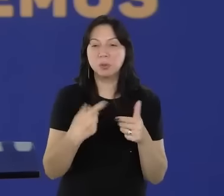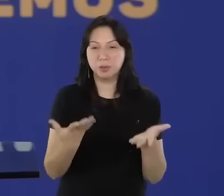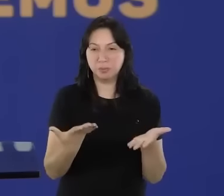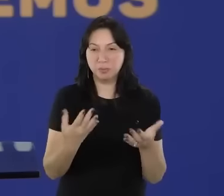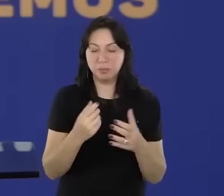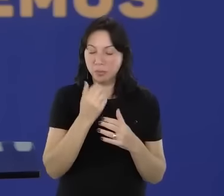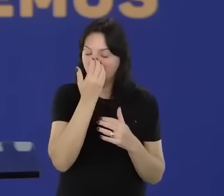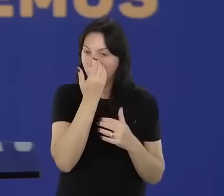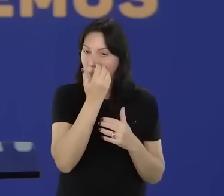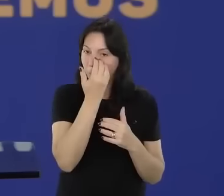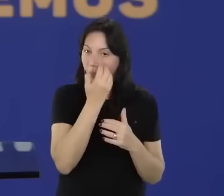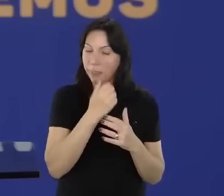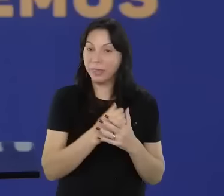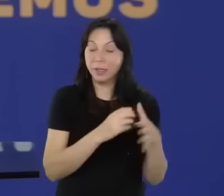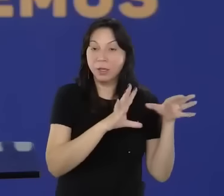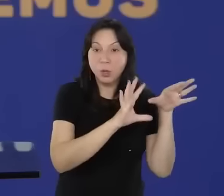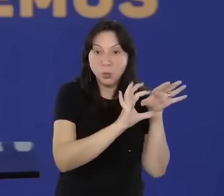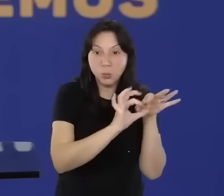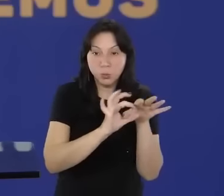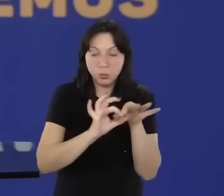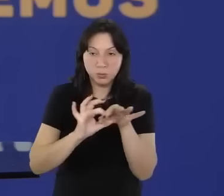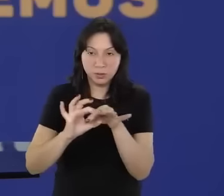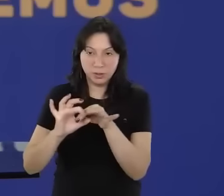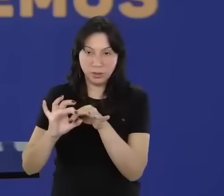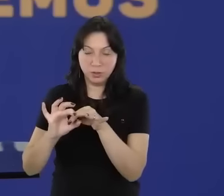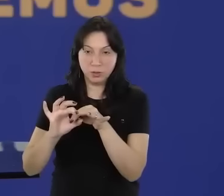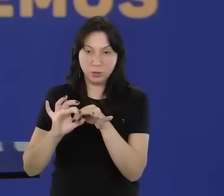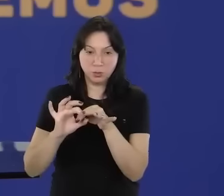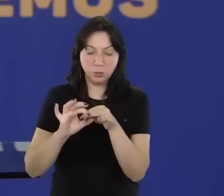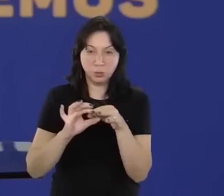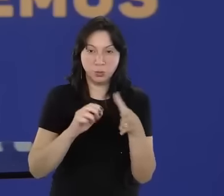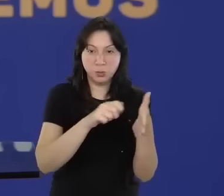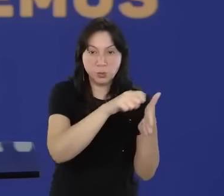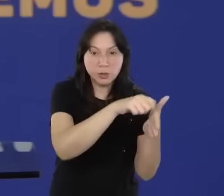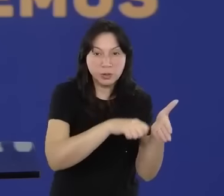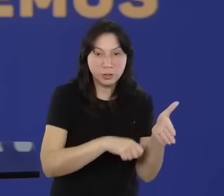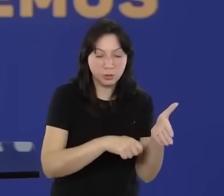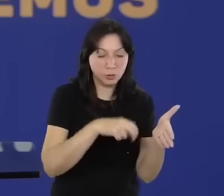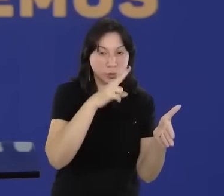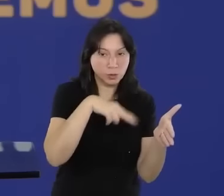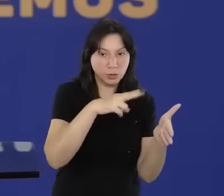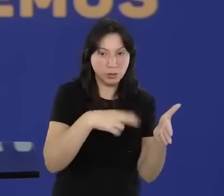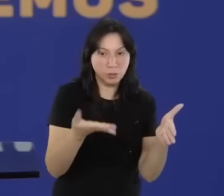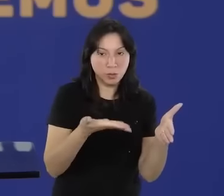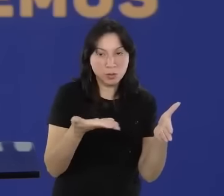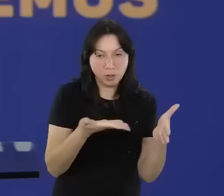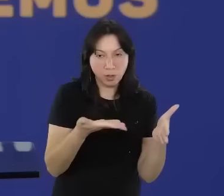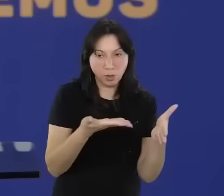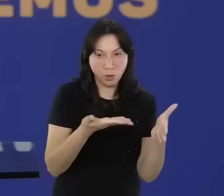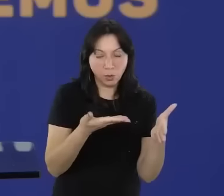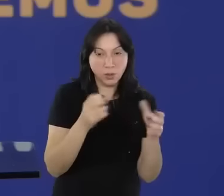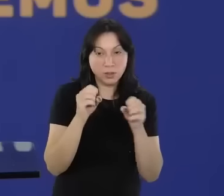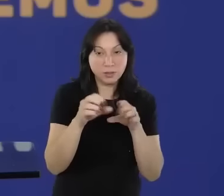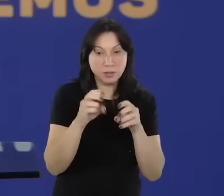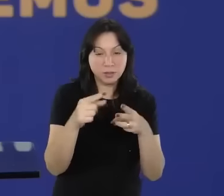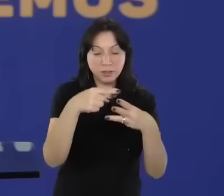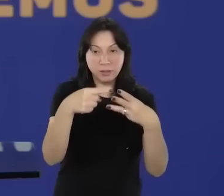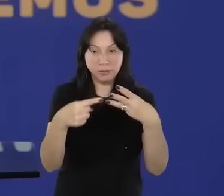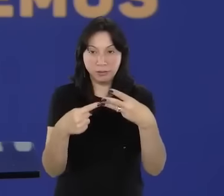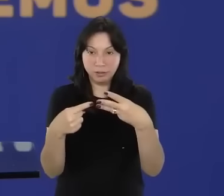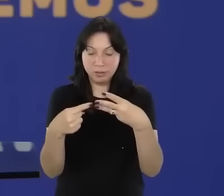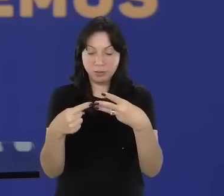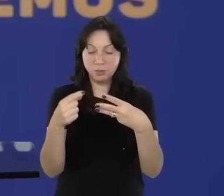vida o contexto desta narrativa bíblica traz-nos três coisas